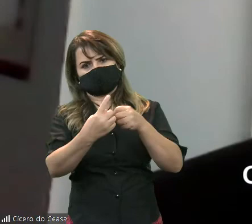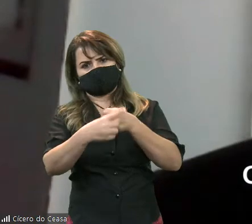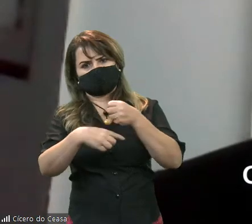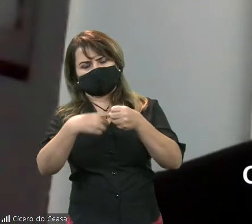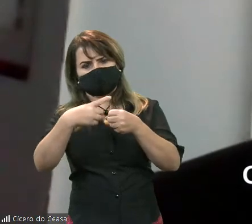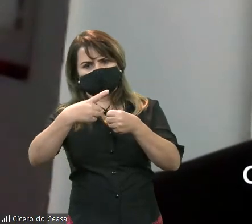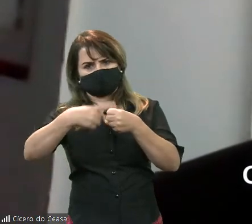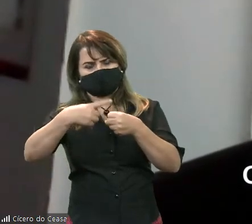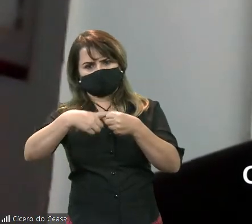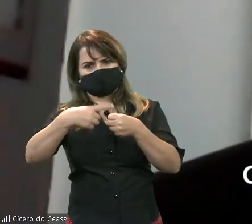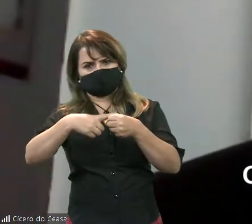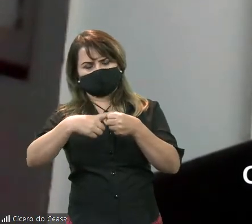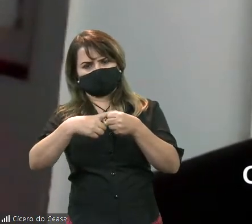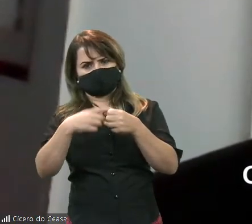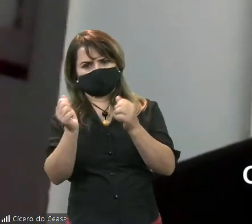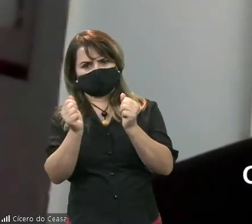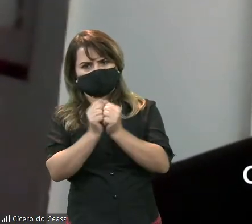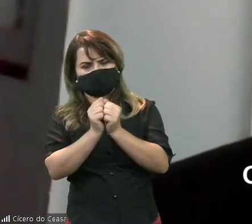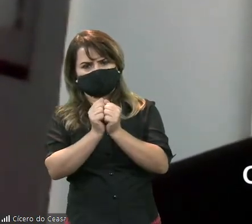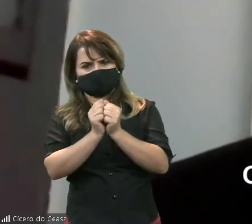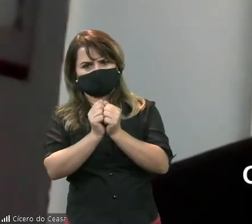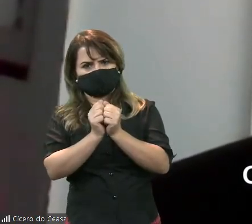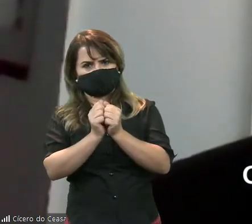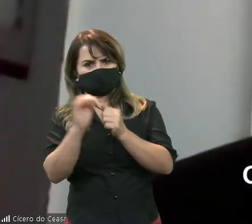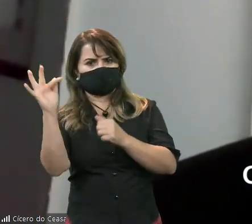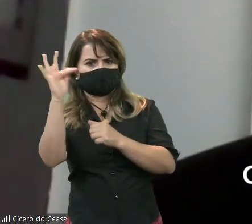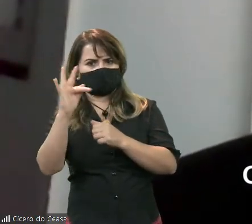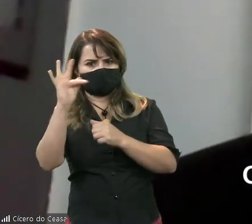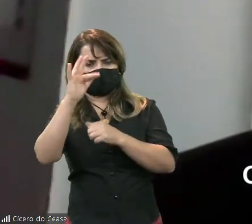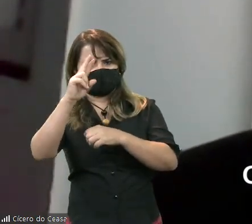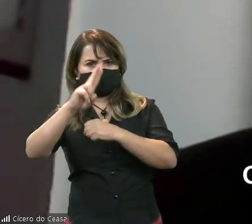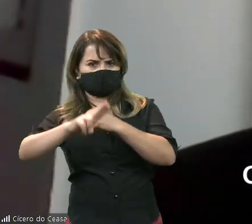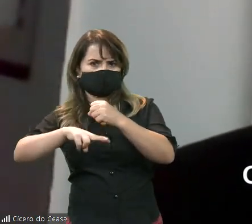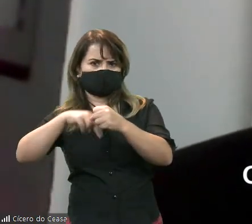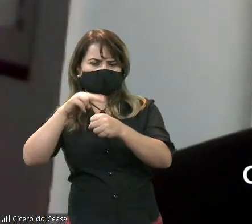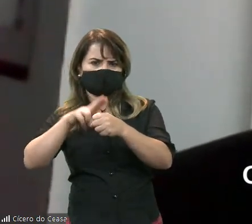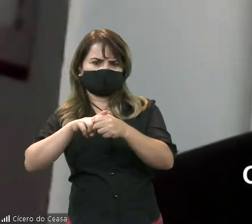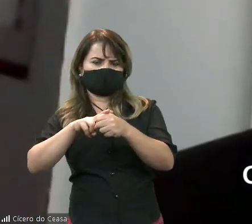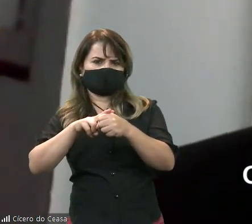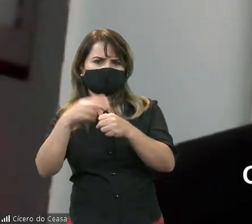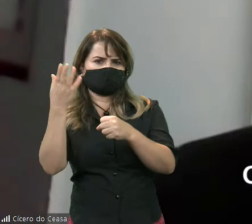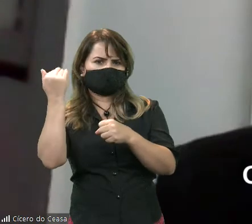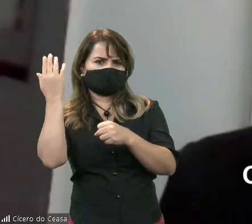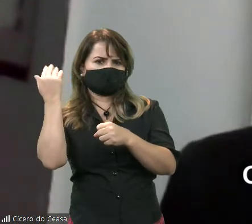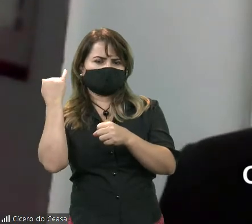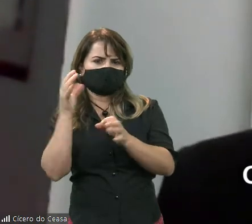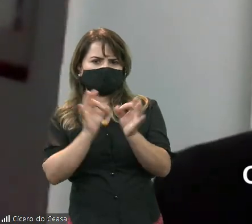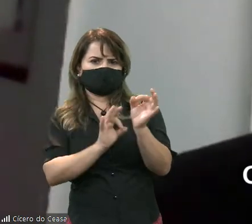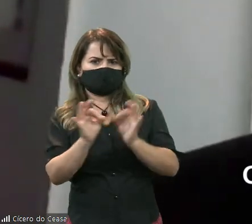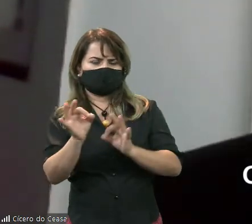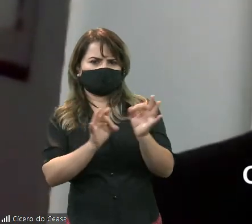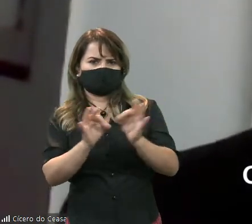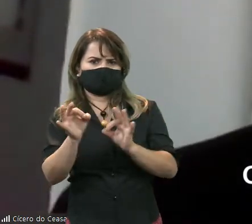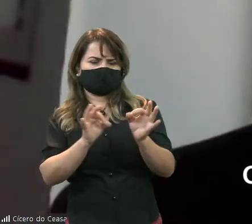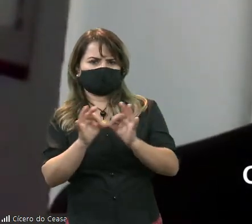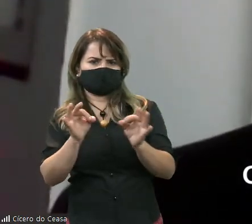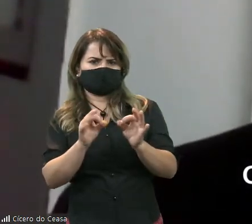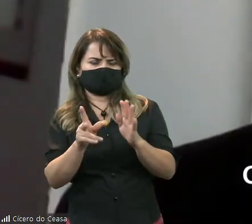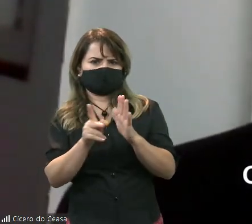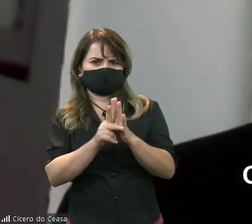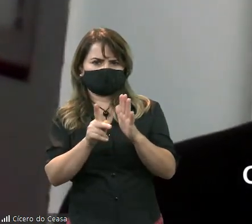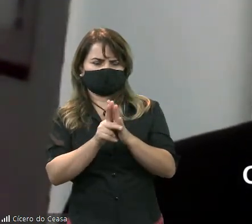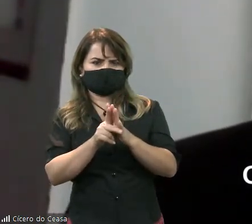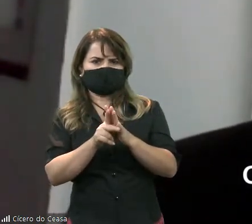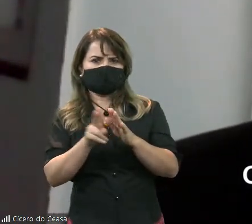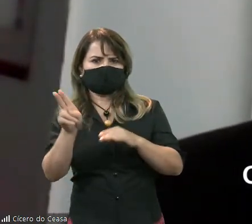E eu me recordo muito bem as audiências públicas daquela época falando sobre